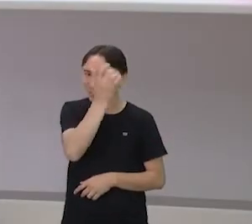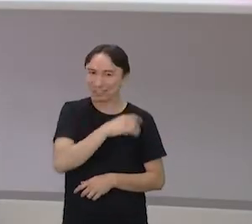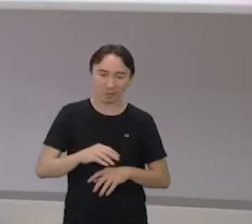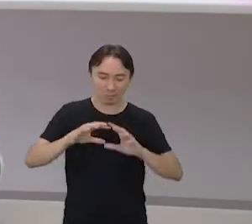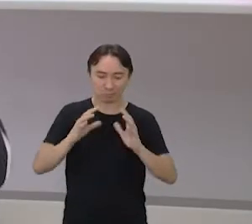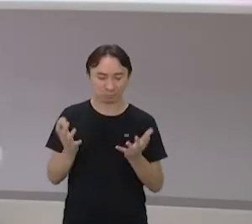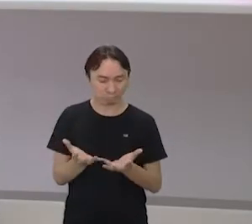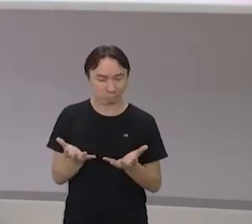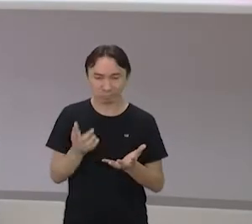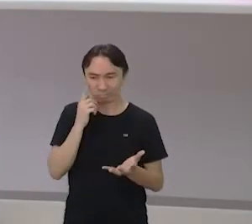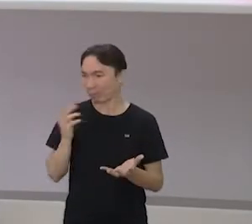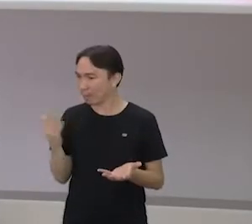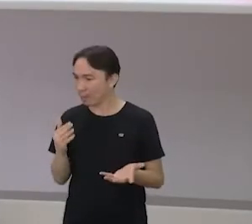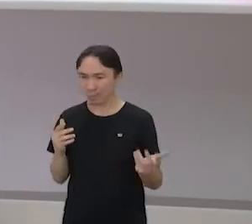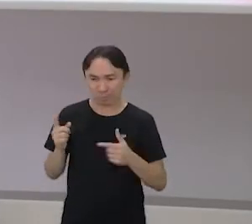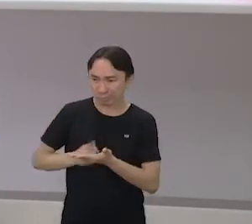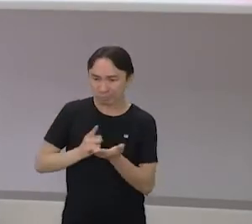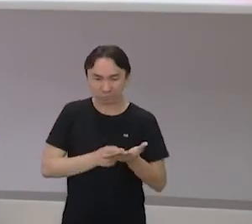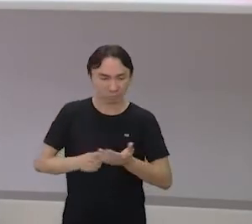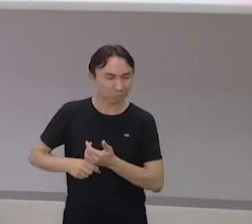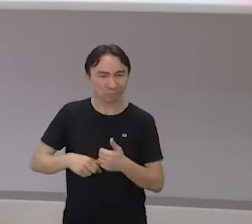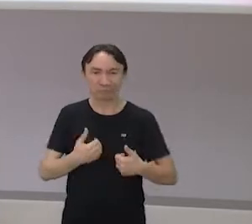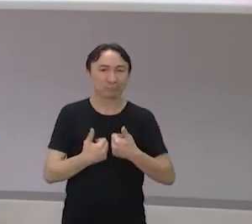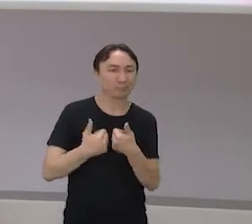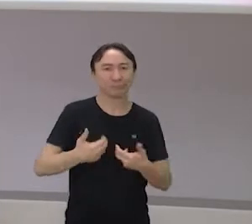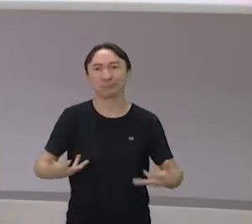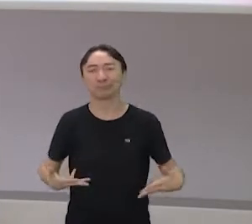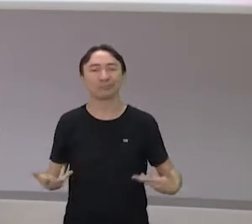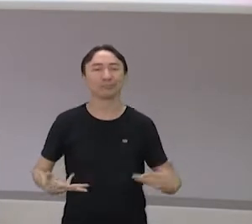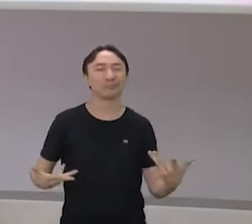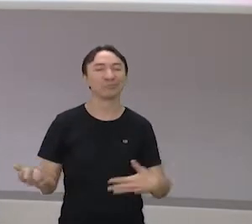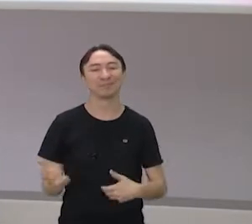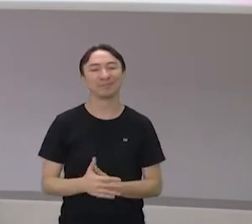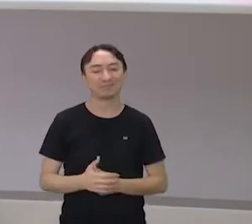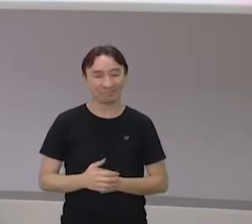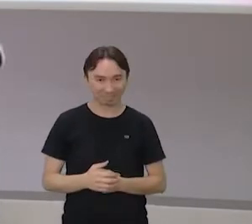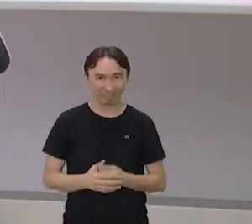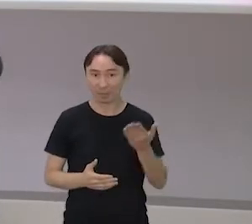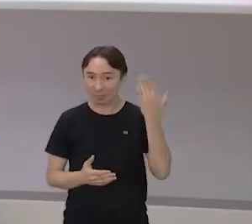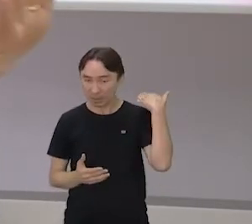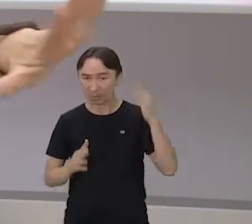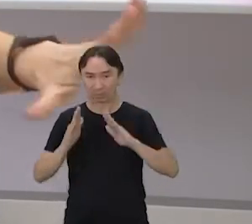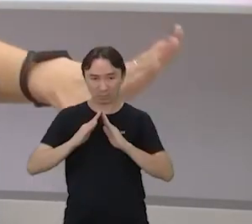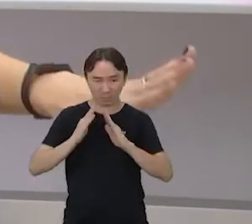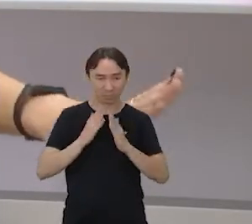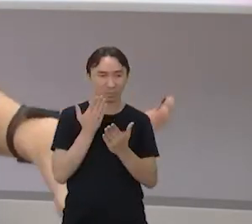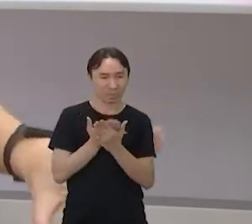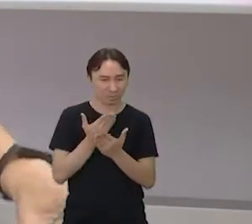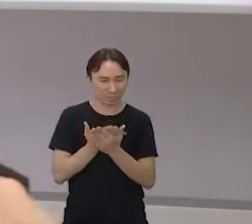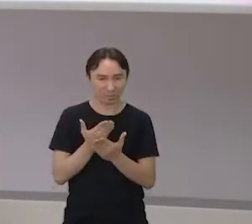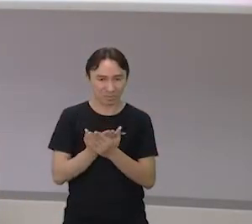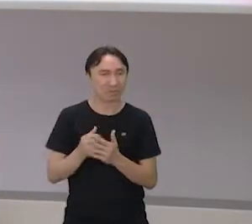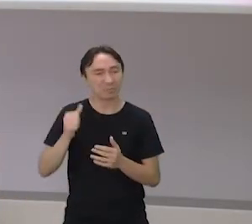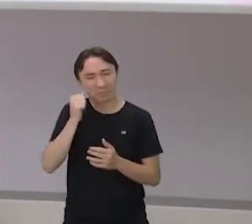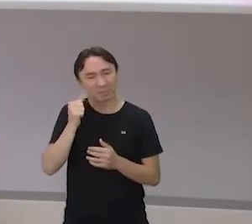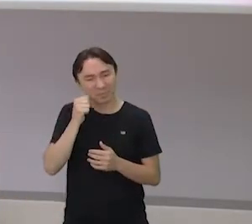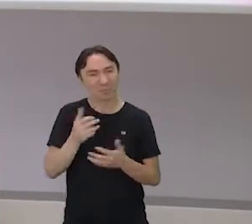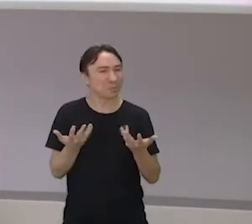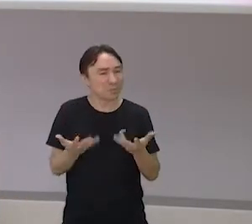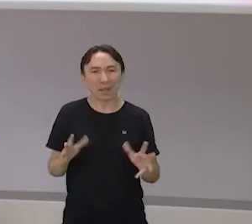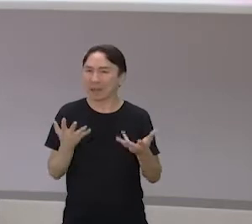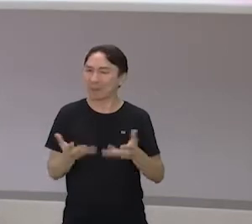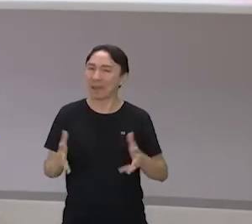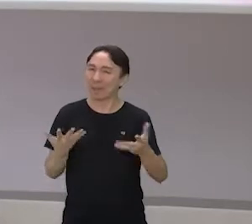professora, eu passei por vários períodos. Aquele que realmente as meninas, assim que eu entrei, elas queriam ficar mesmo fazendo outras atividades.